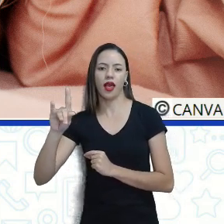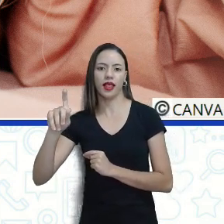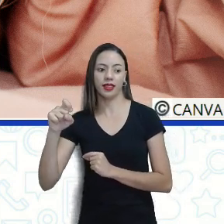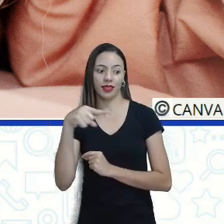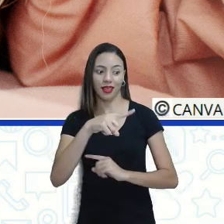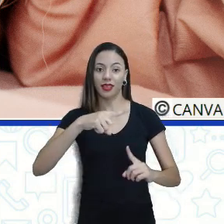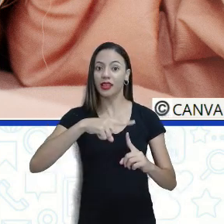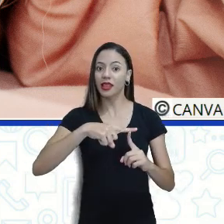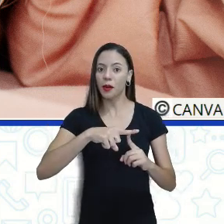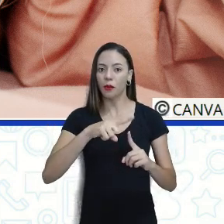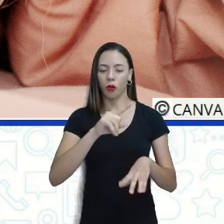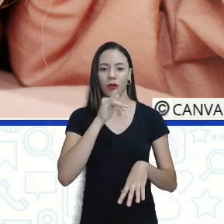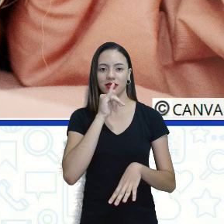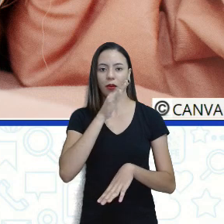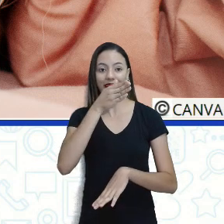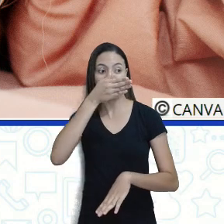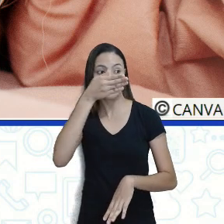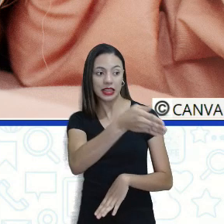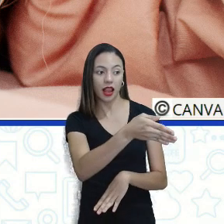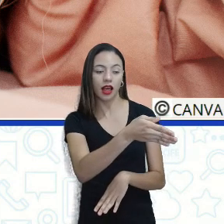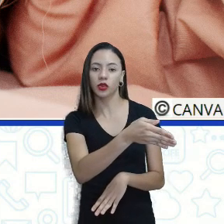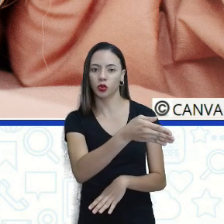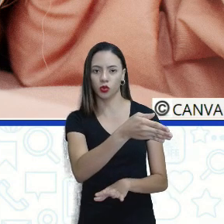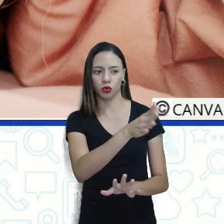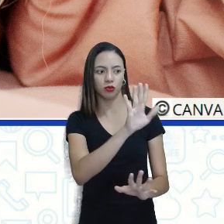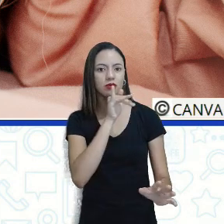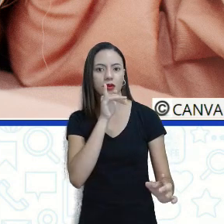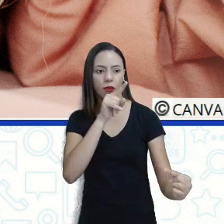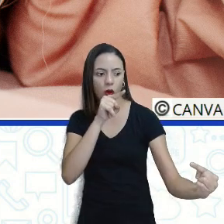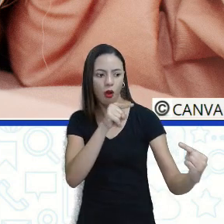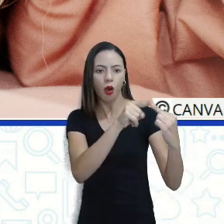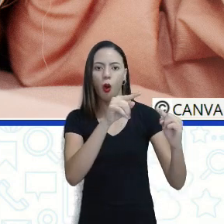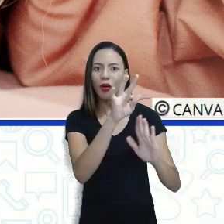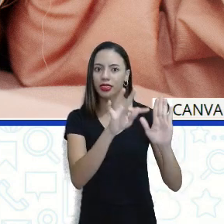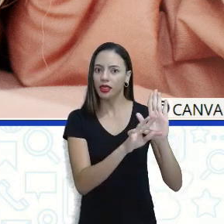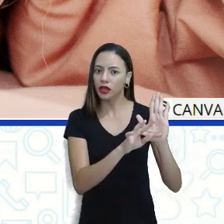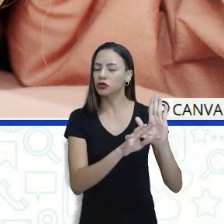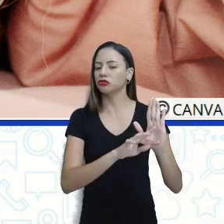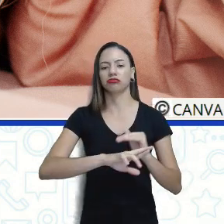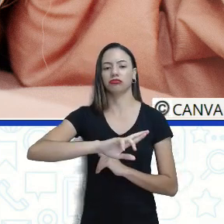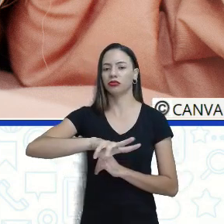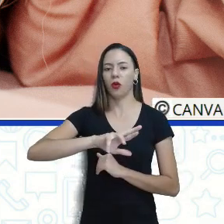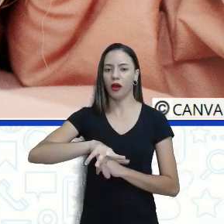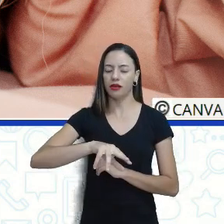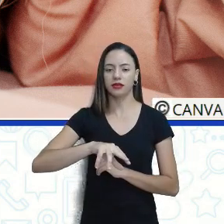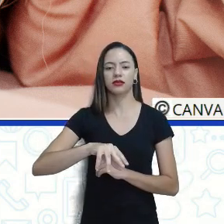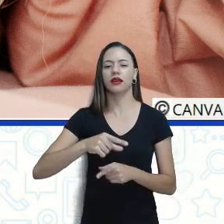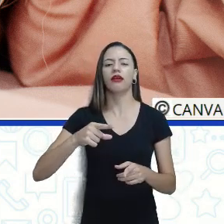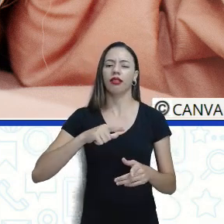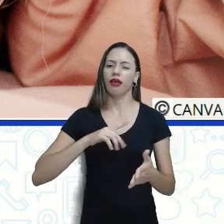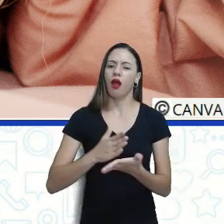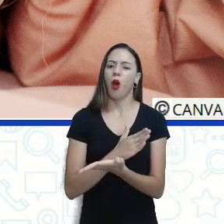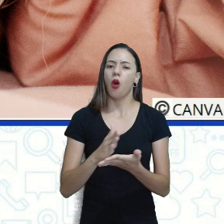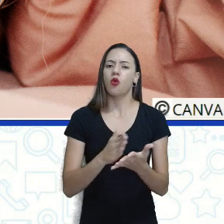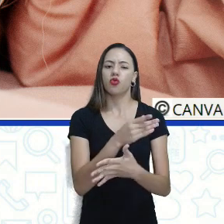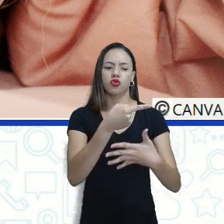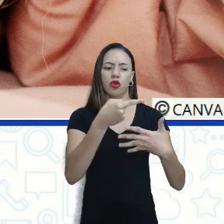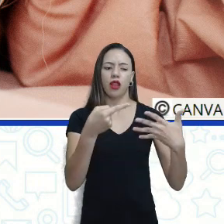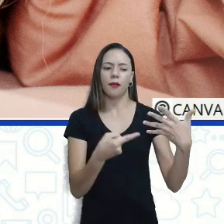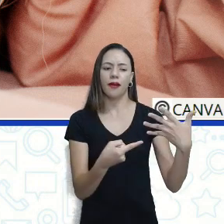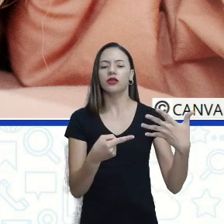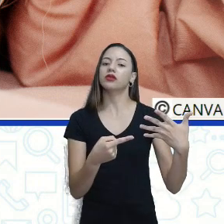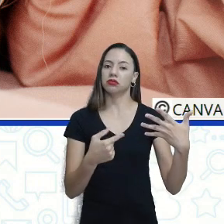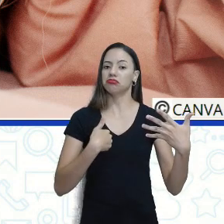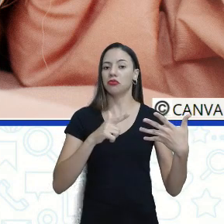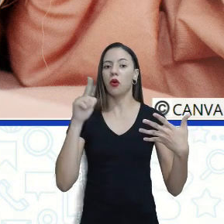uma relação direta com o texto-fonte e não traz elementos nítidos que ajudem no seu